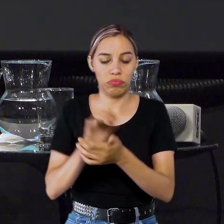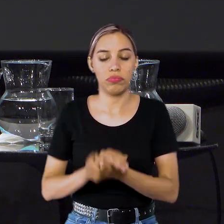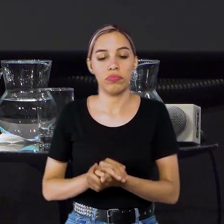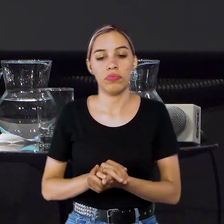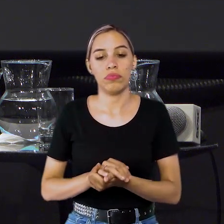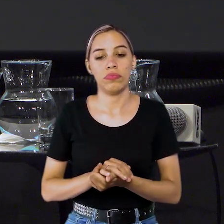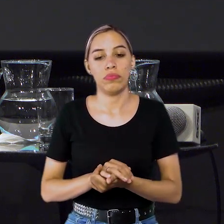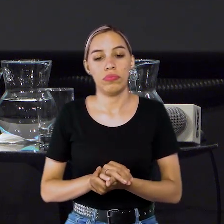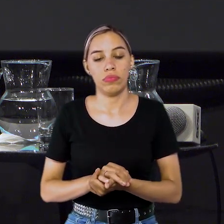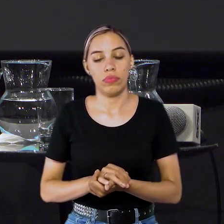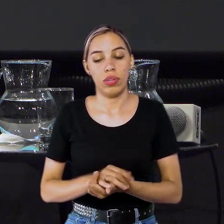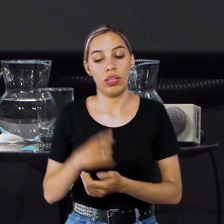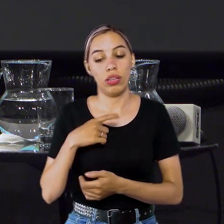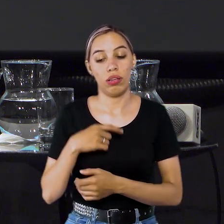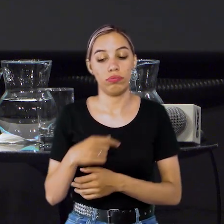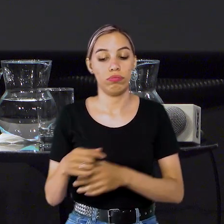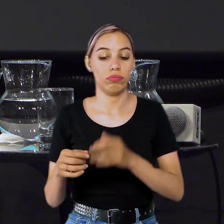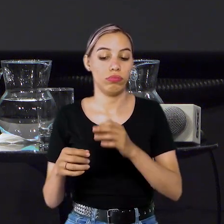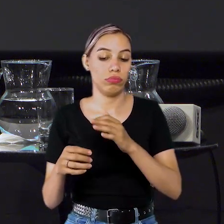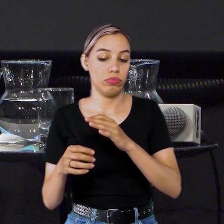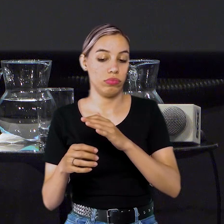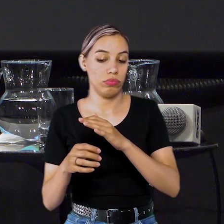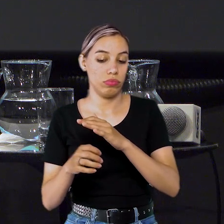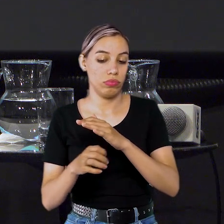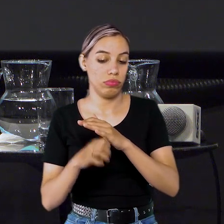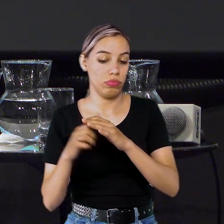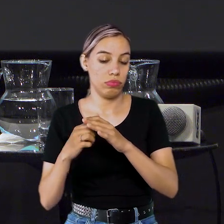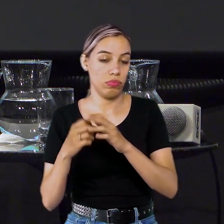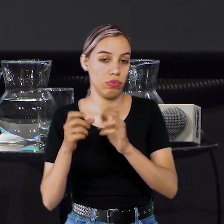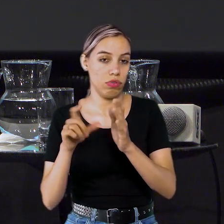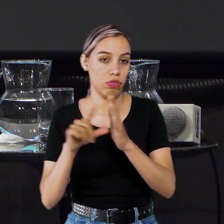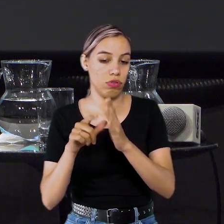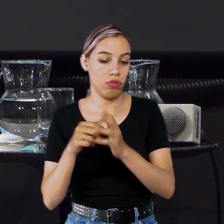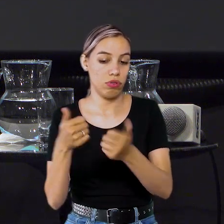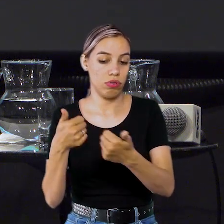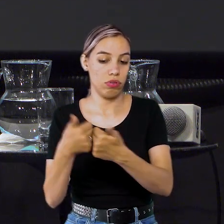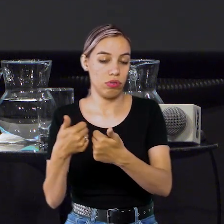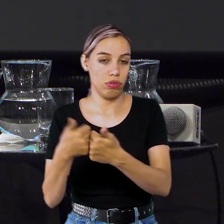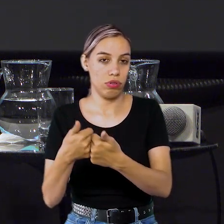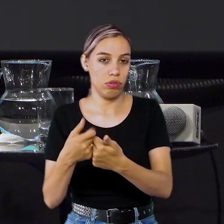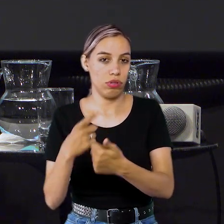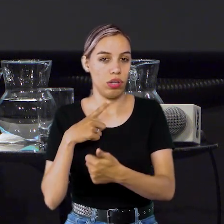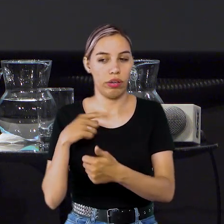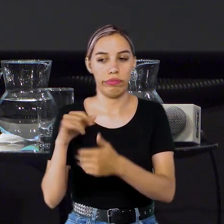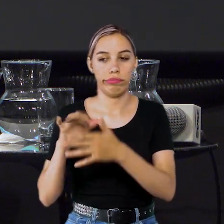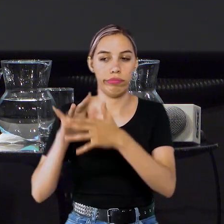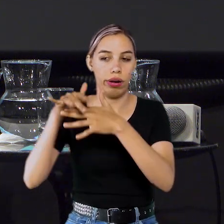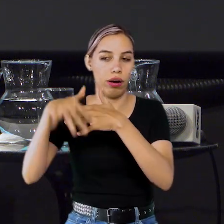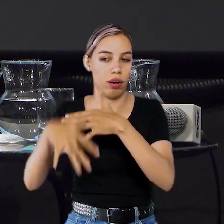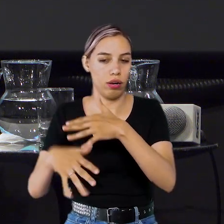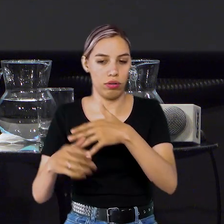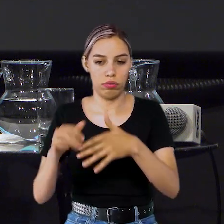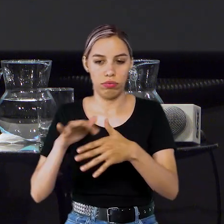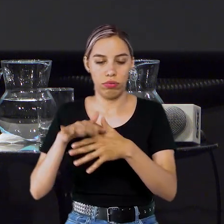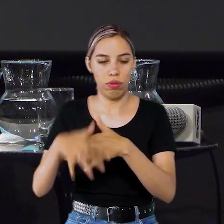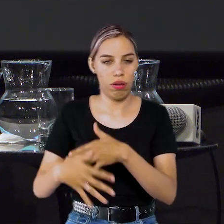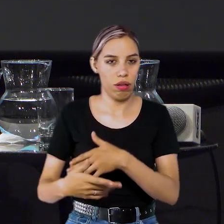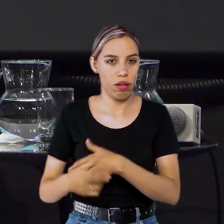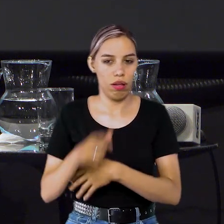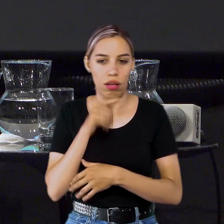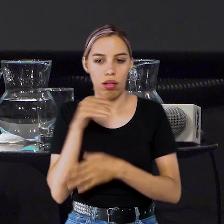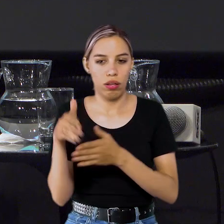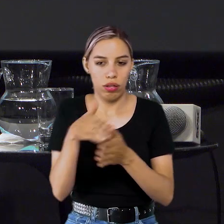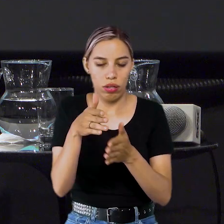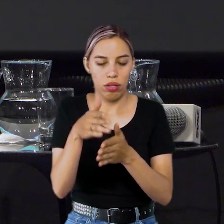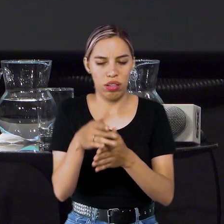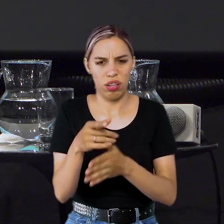comércio, né? Aquela floresta, mata, rio, a cachoeira, para ele é tudo dinheiro. Mas para mim,